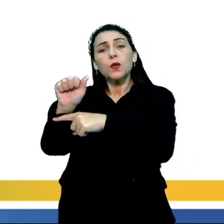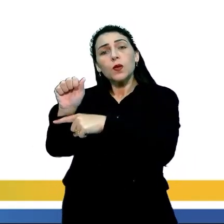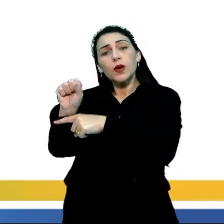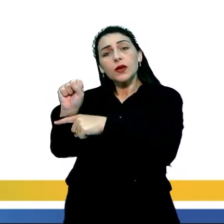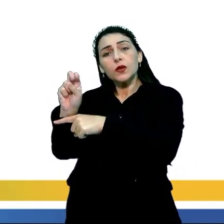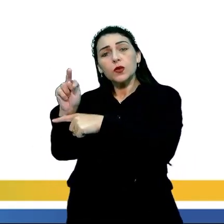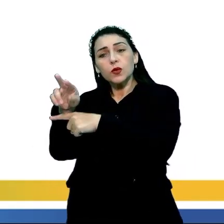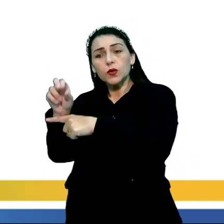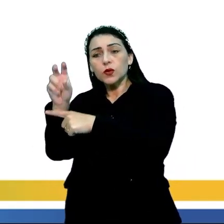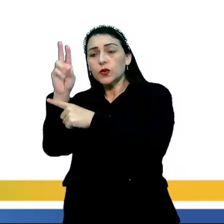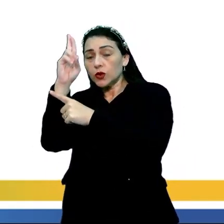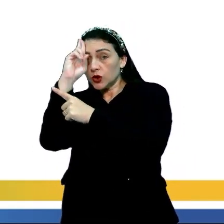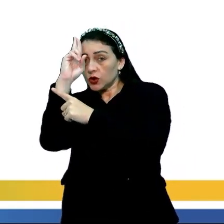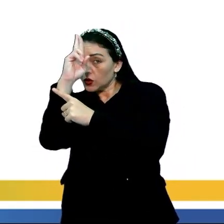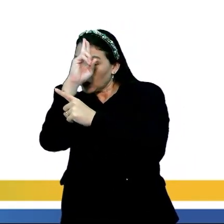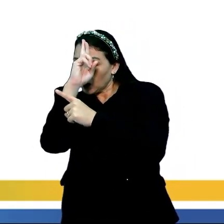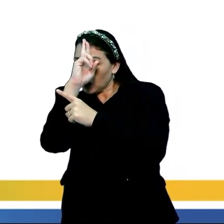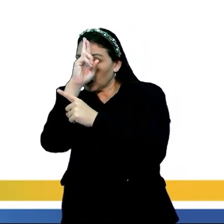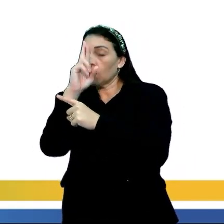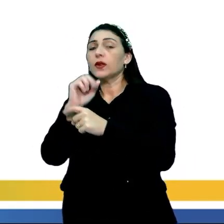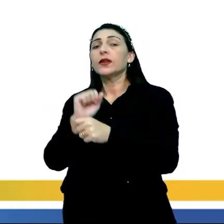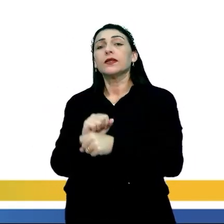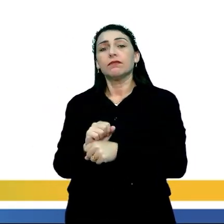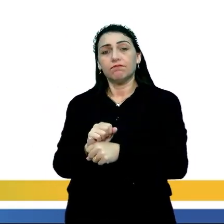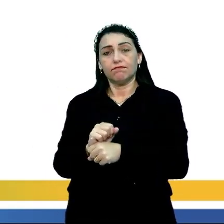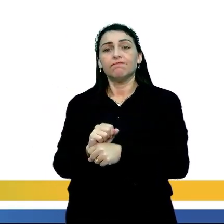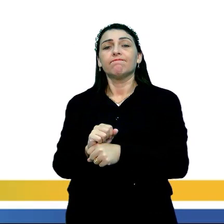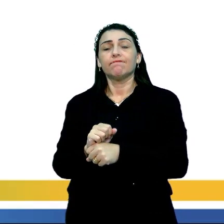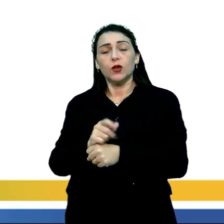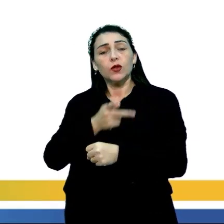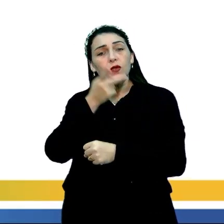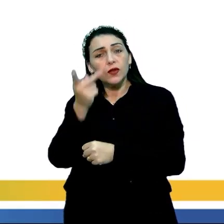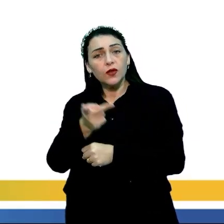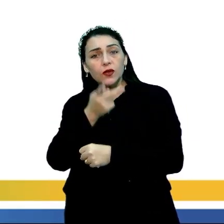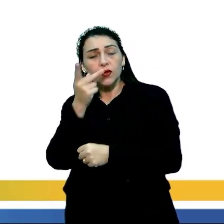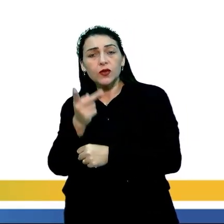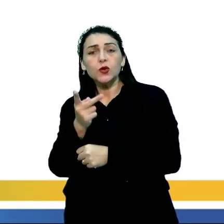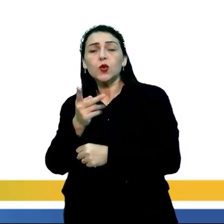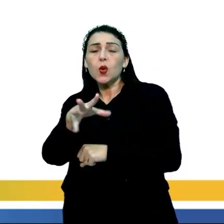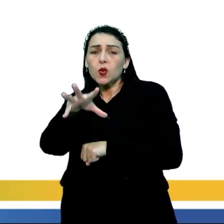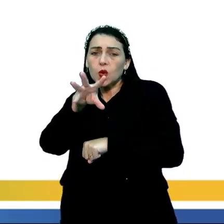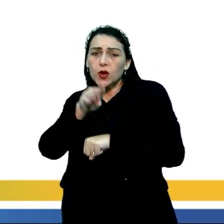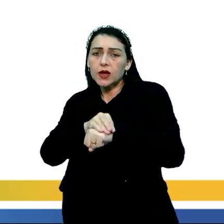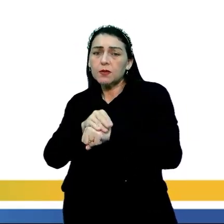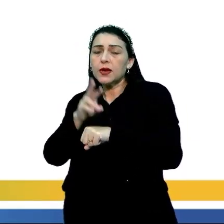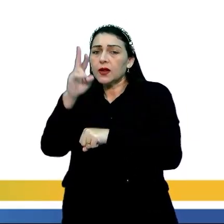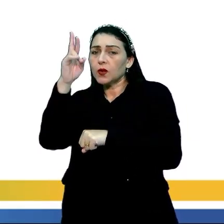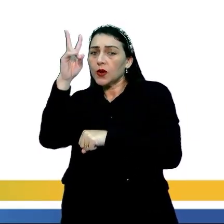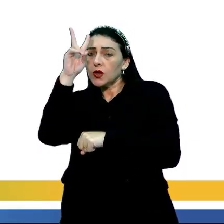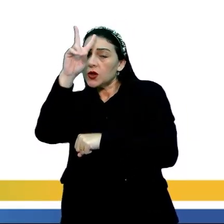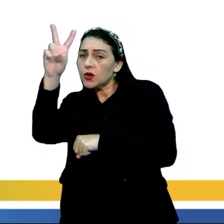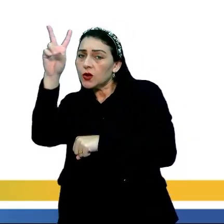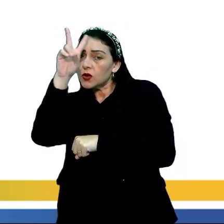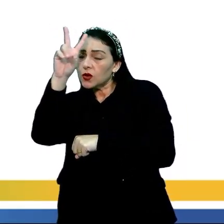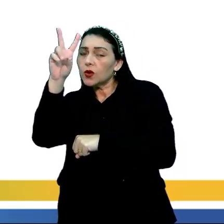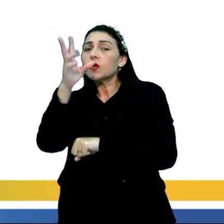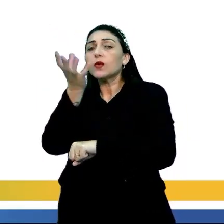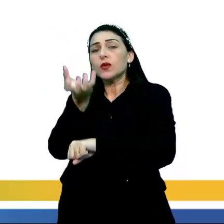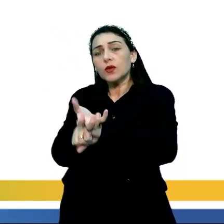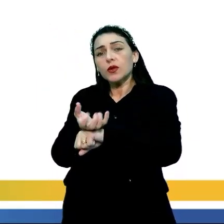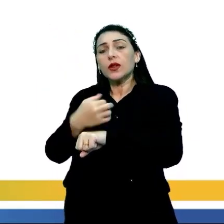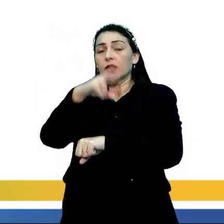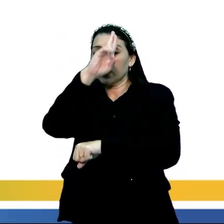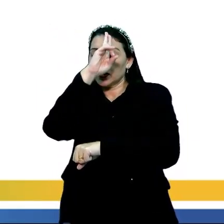de história. Quando eu falo de alusões históricas, eu estou falando de um conhecimento histórico. Então, é uma área de conhecimento